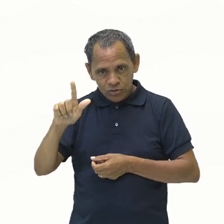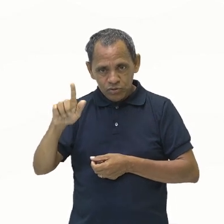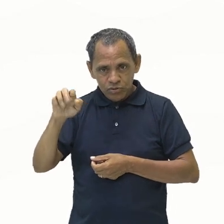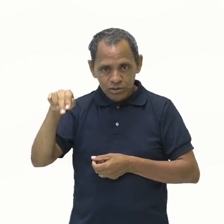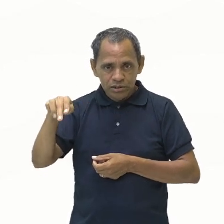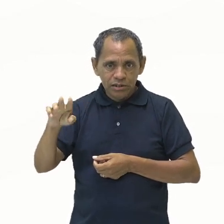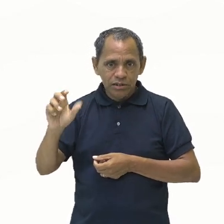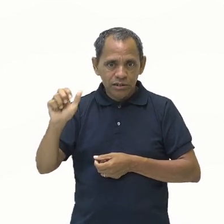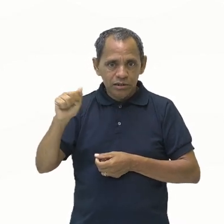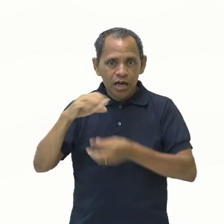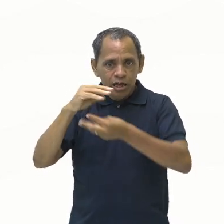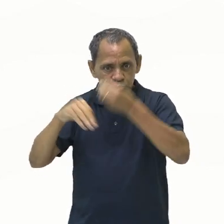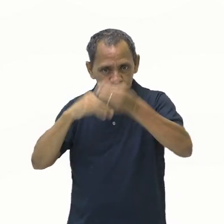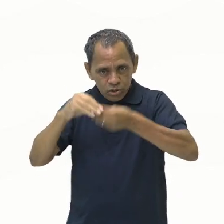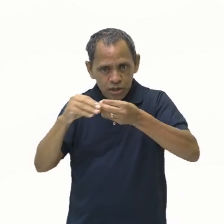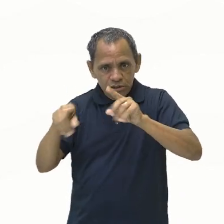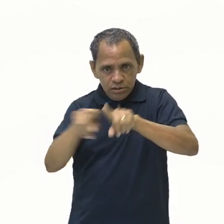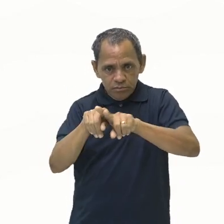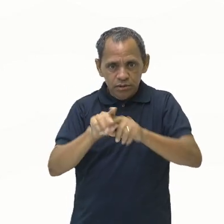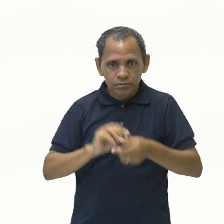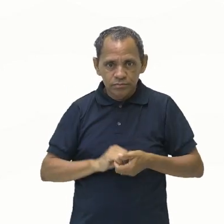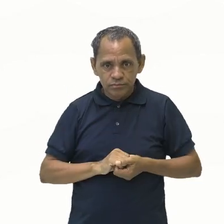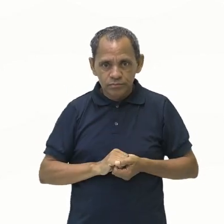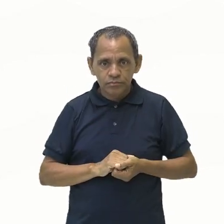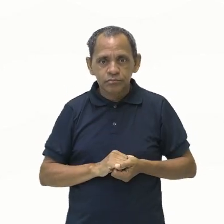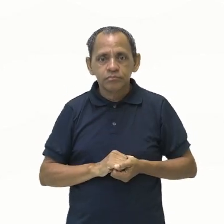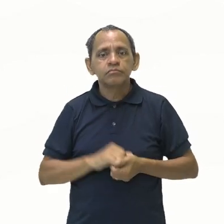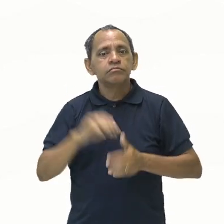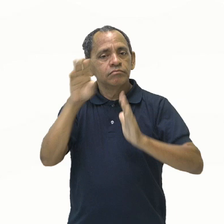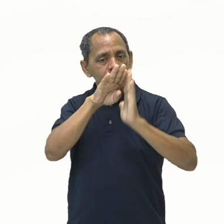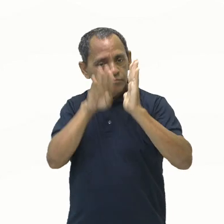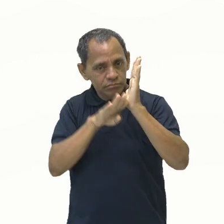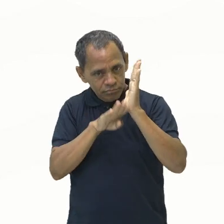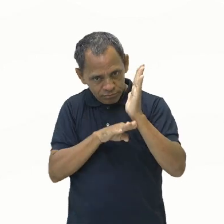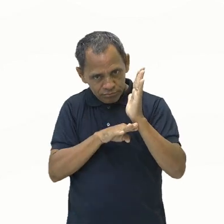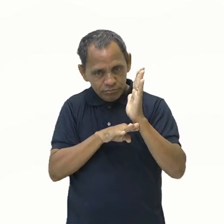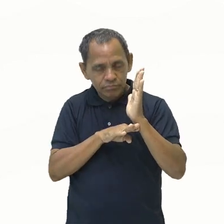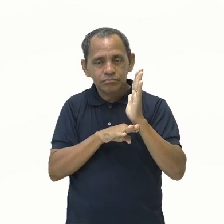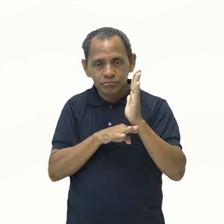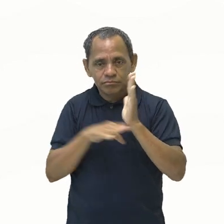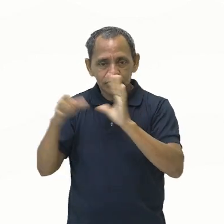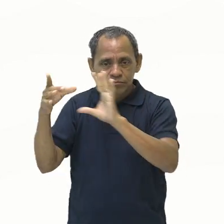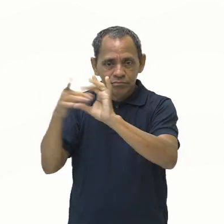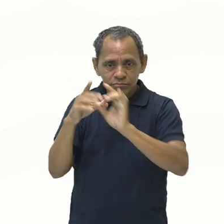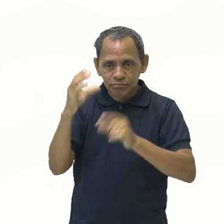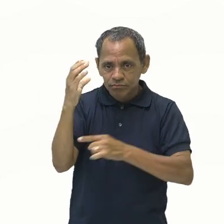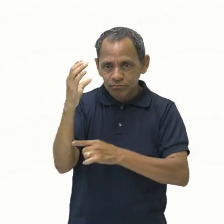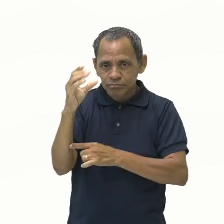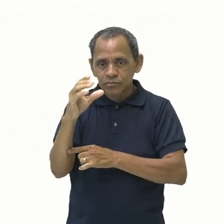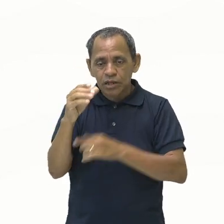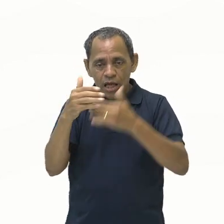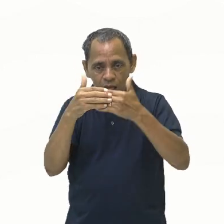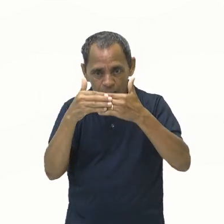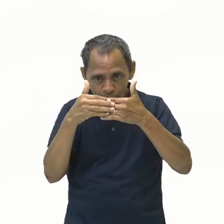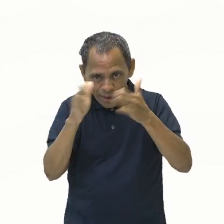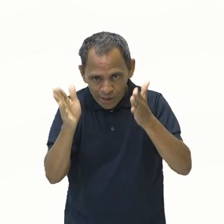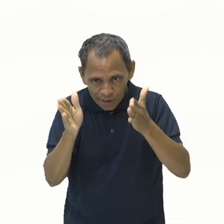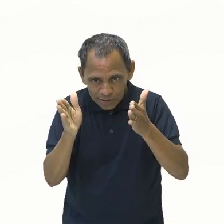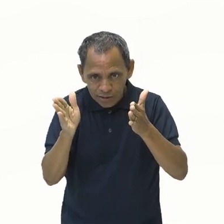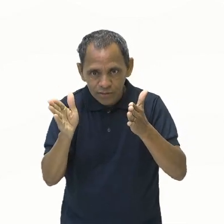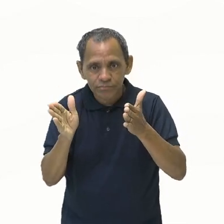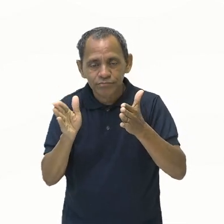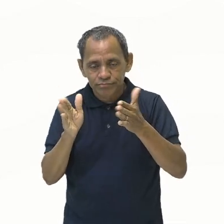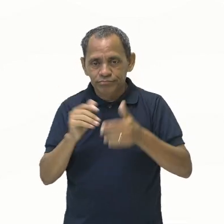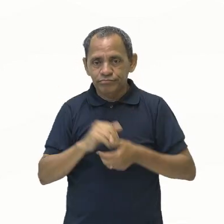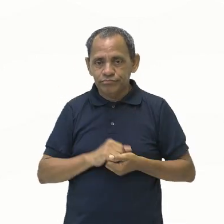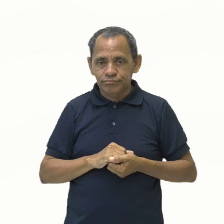heterogênea, correto? Então, essa é a classificação das cadeias carbônicas, ou aberta, da cadeia